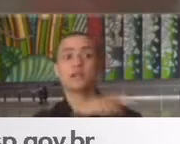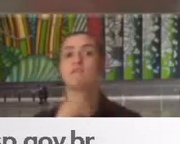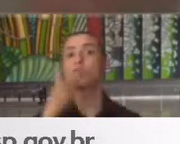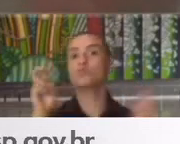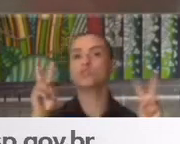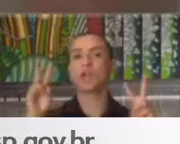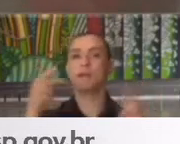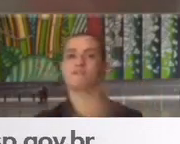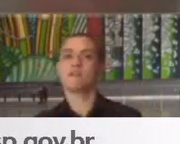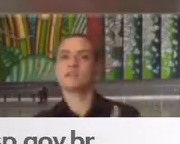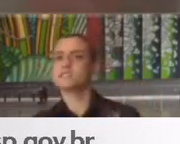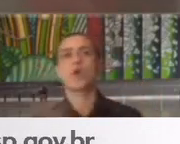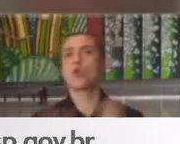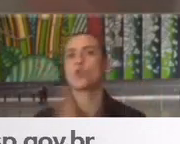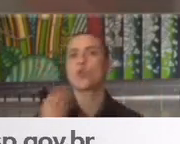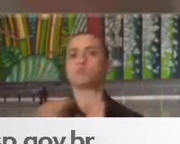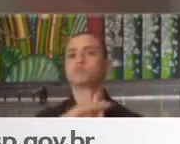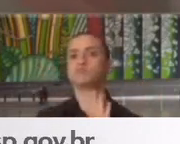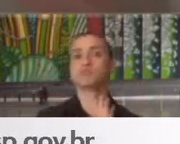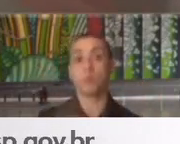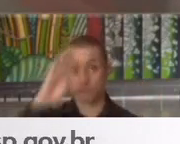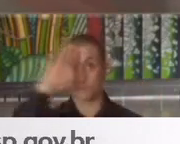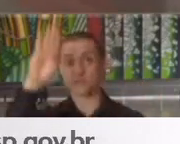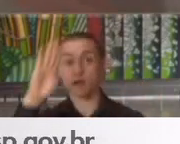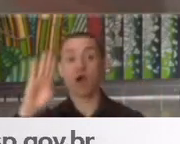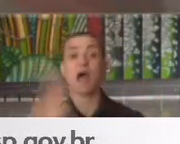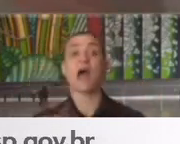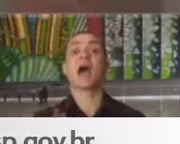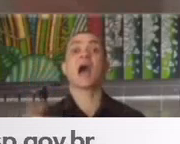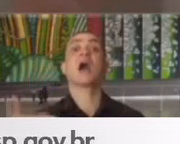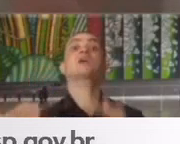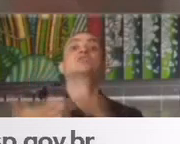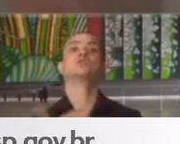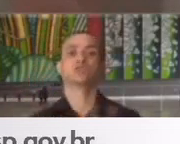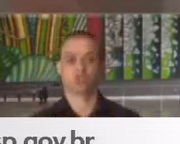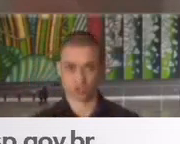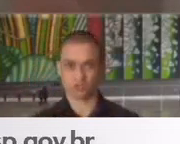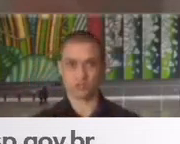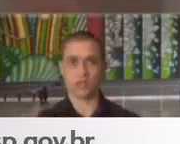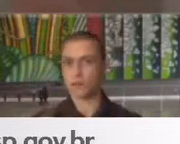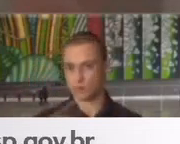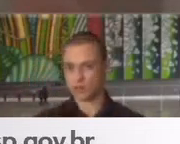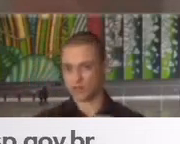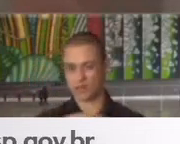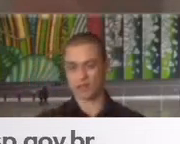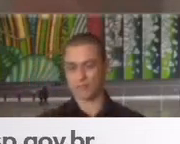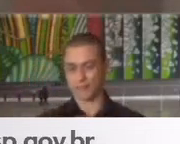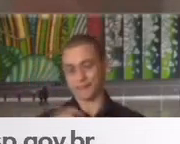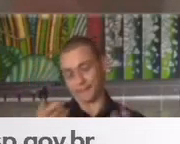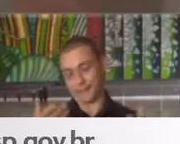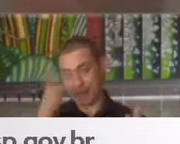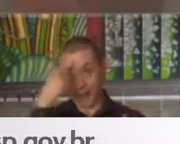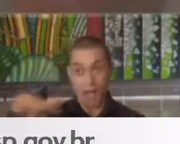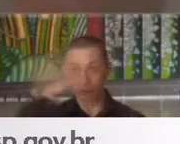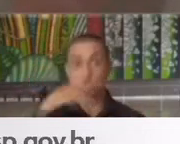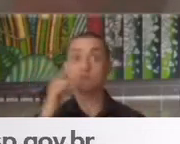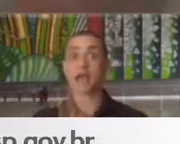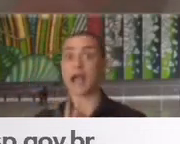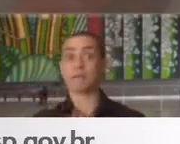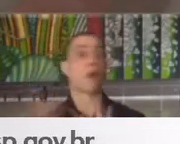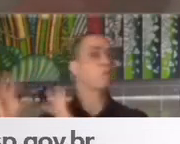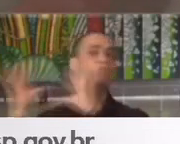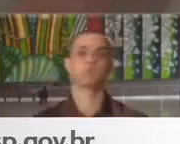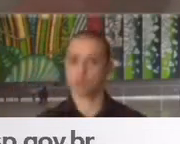como proceder, quais são as prioridades, até quando vai a vacinação e razões pelas quais as pessoas precisam ter calma,